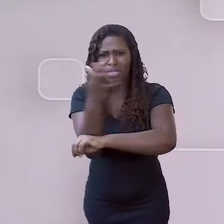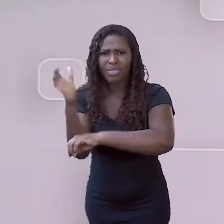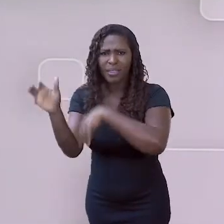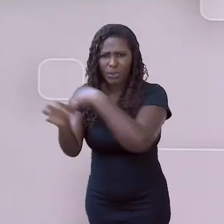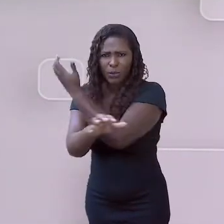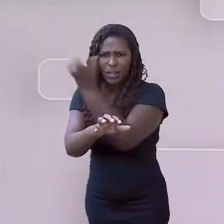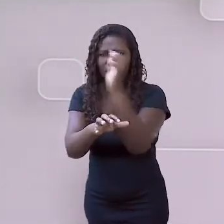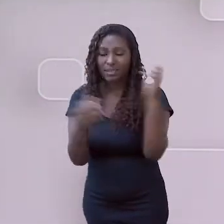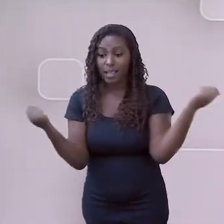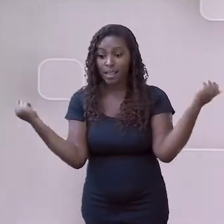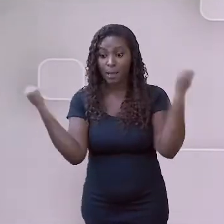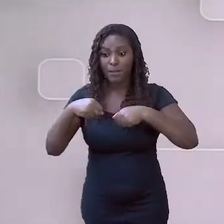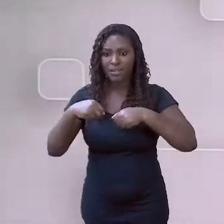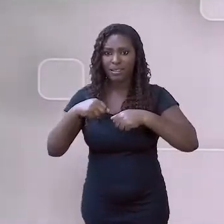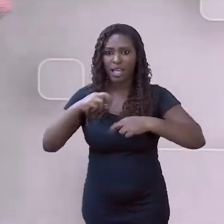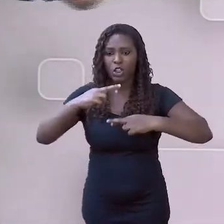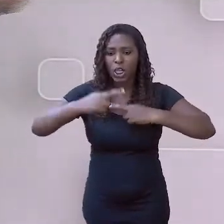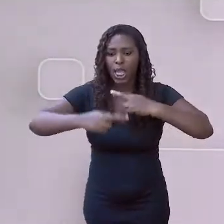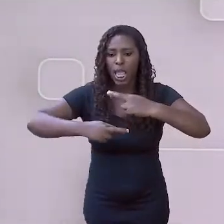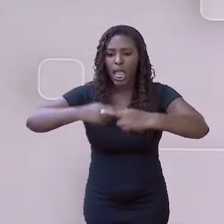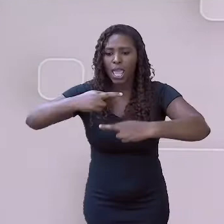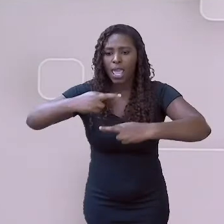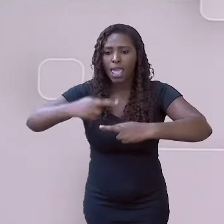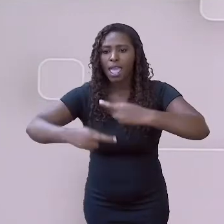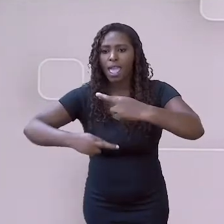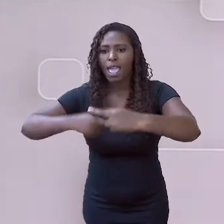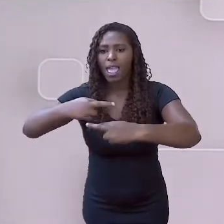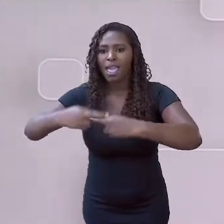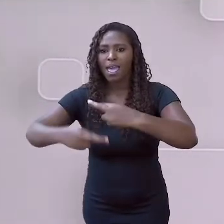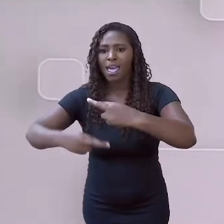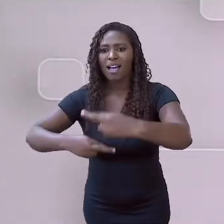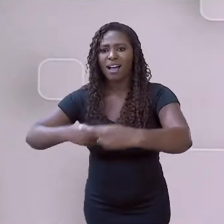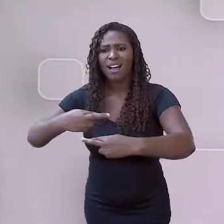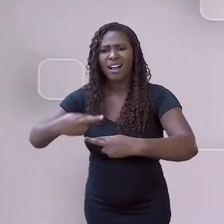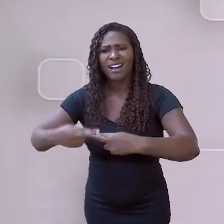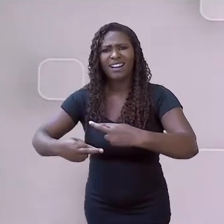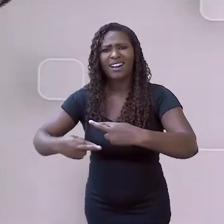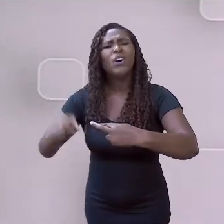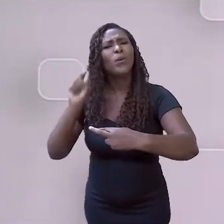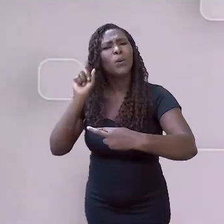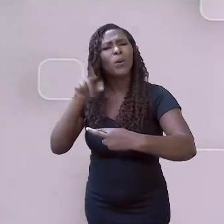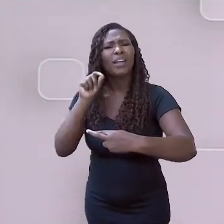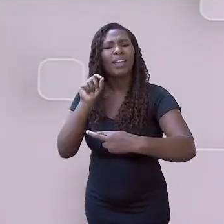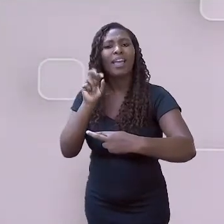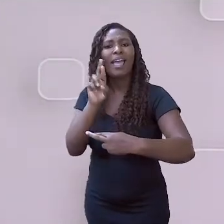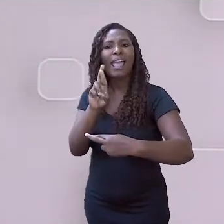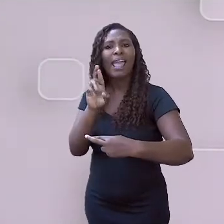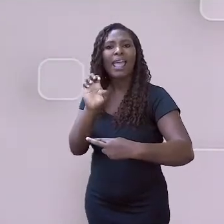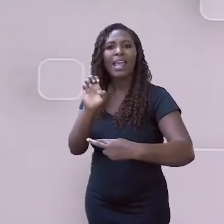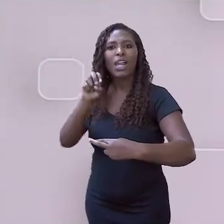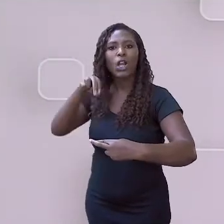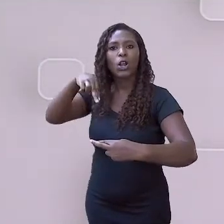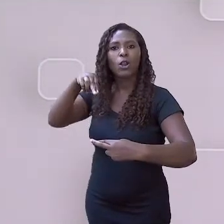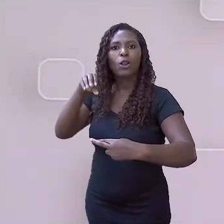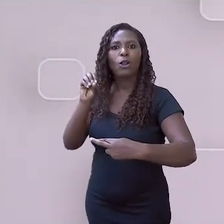Hoje, já existem pessoas que até pescam no Rio Doce, e hoje ele já está tendo vida novamente.